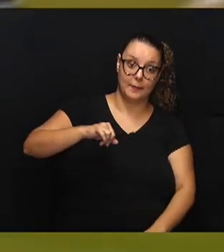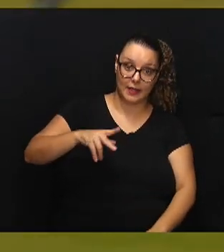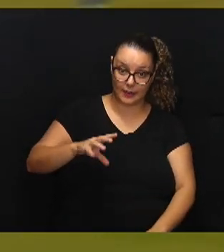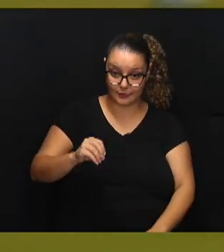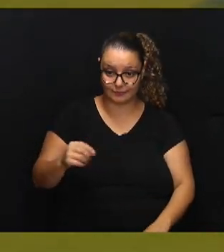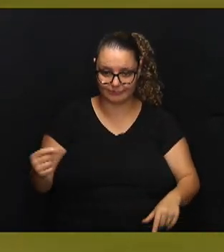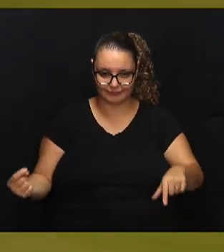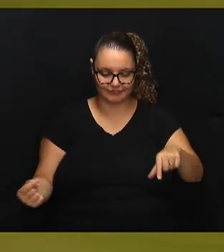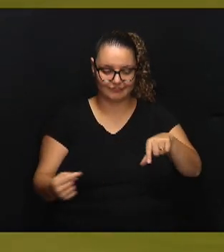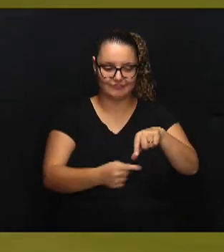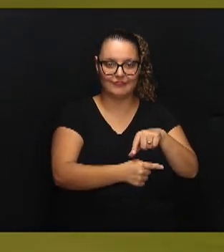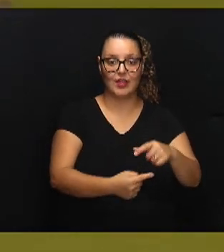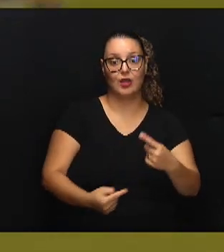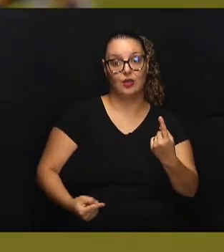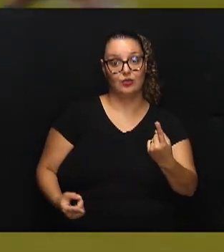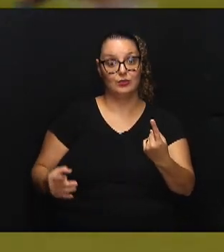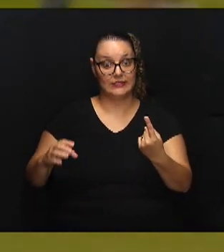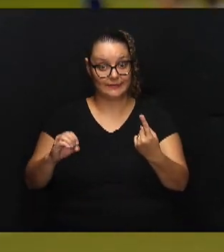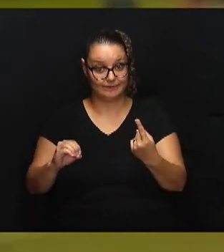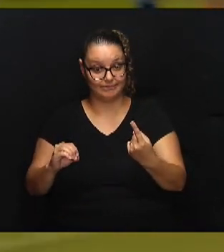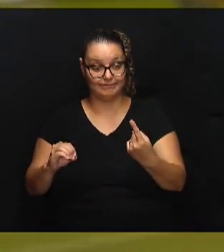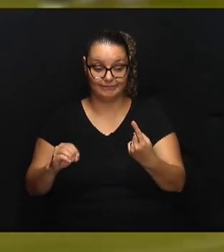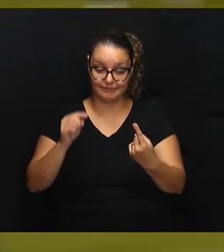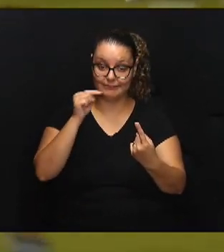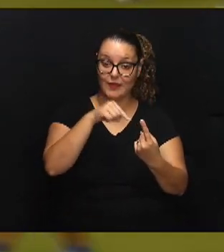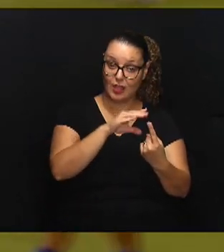entrou. 1-0 Confiança.